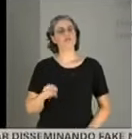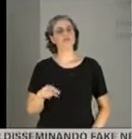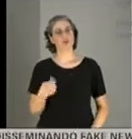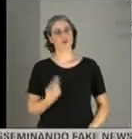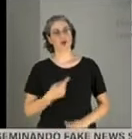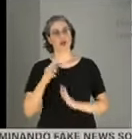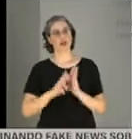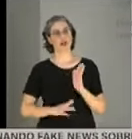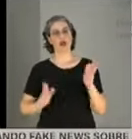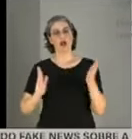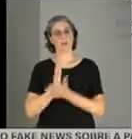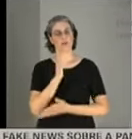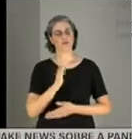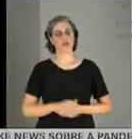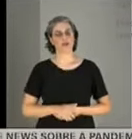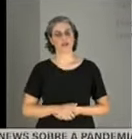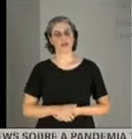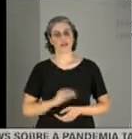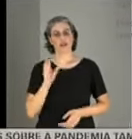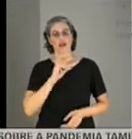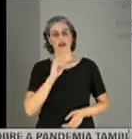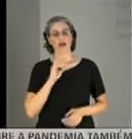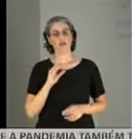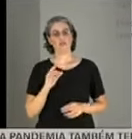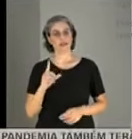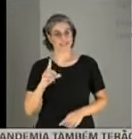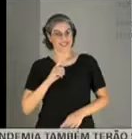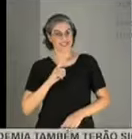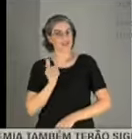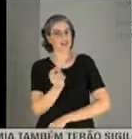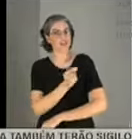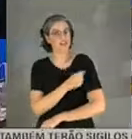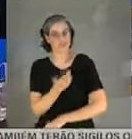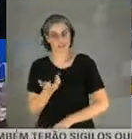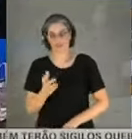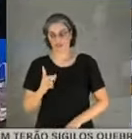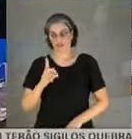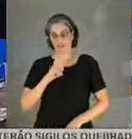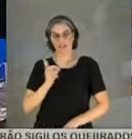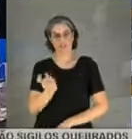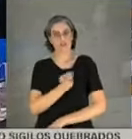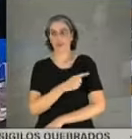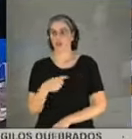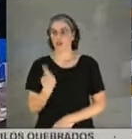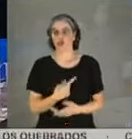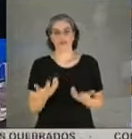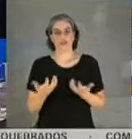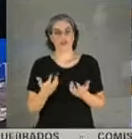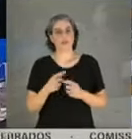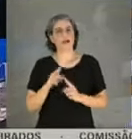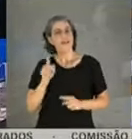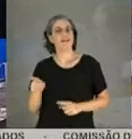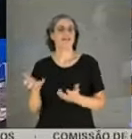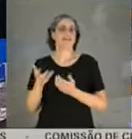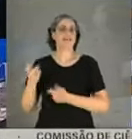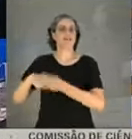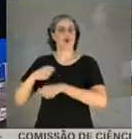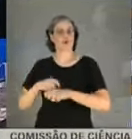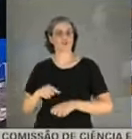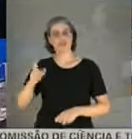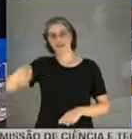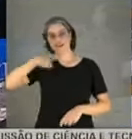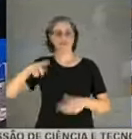e aprovada rapidamente pelo Senado, foi aprovada rapidamente para ter vacina. Nós queríamos as vacinas, eles queriam os negócios.